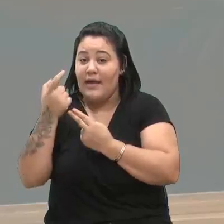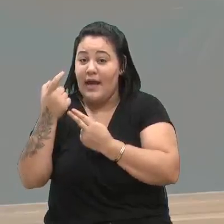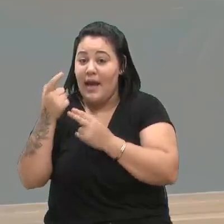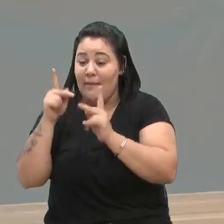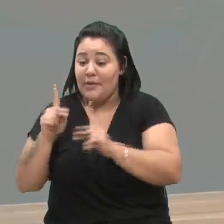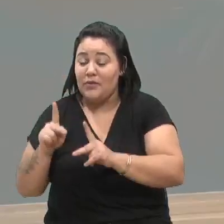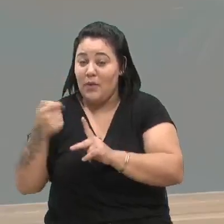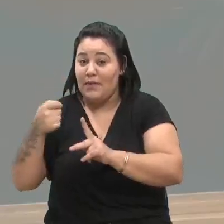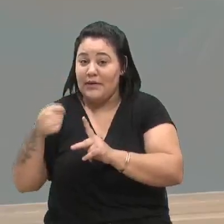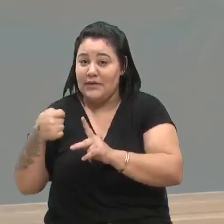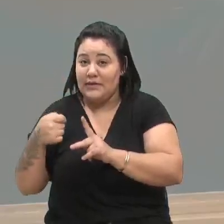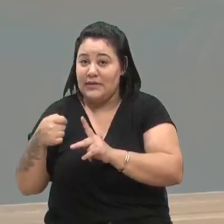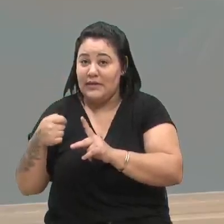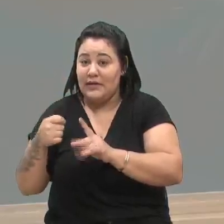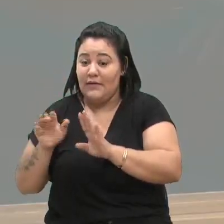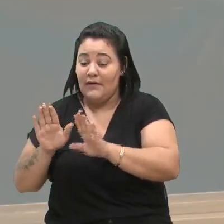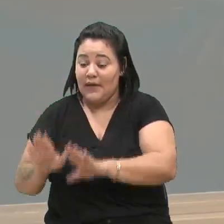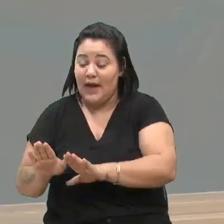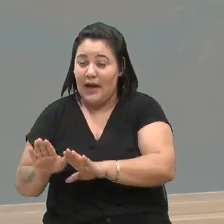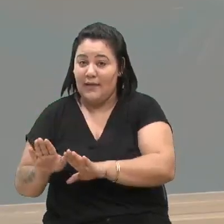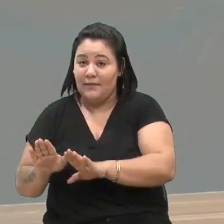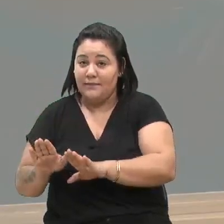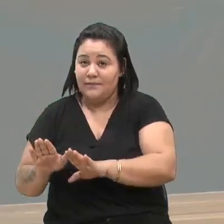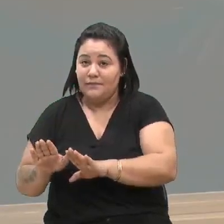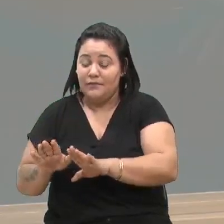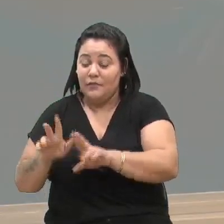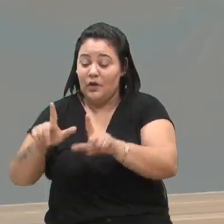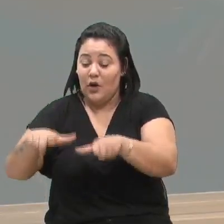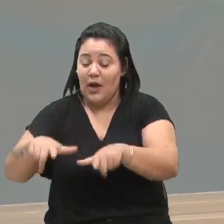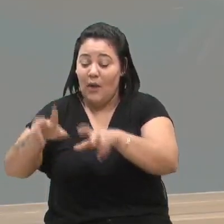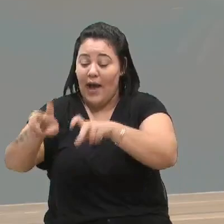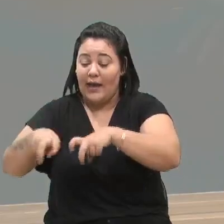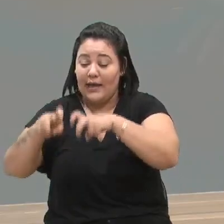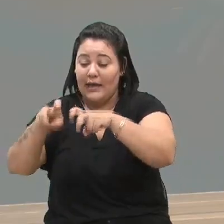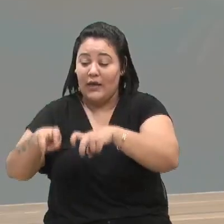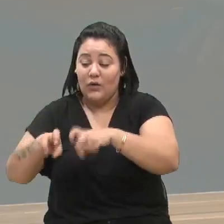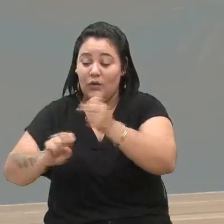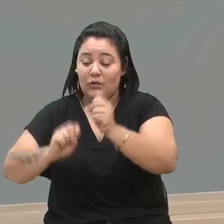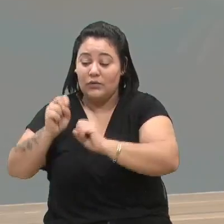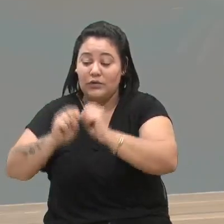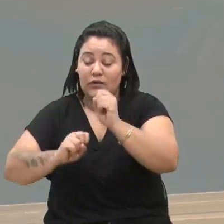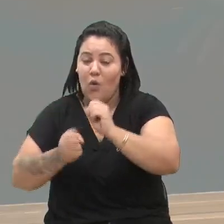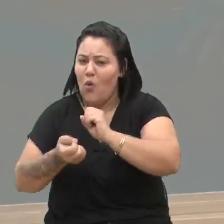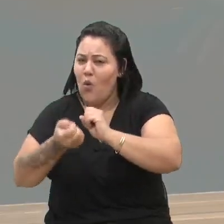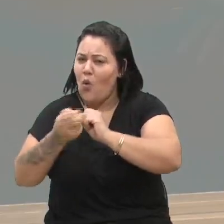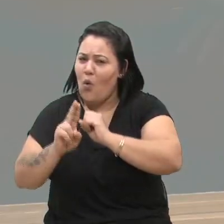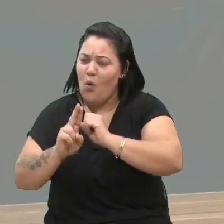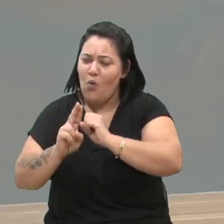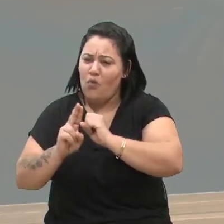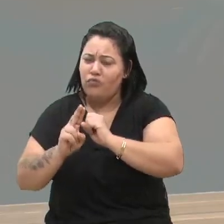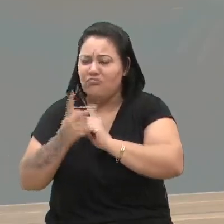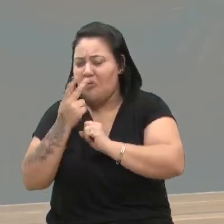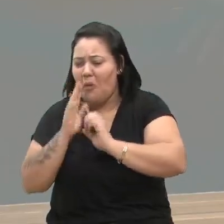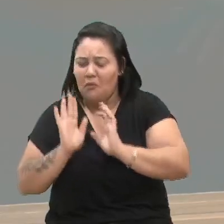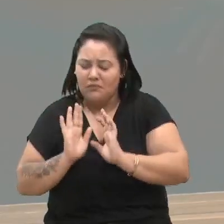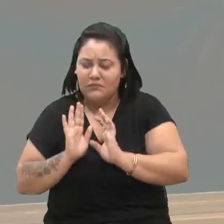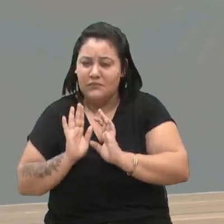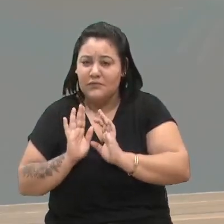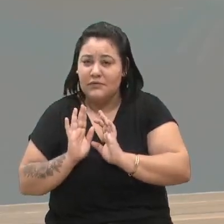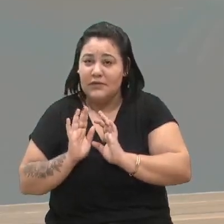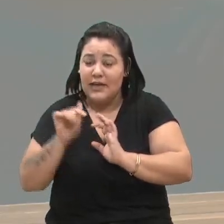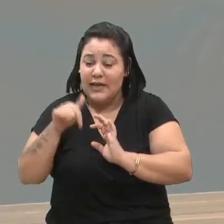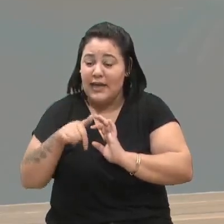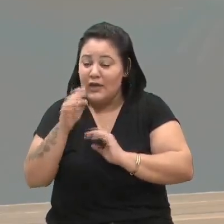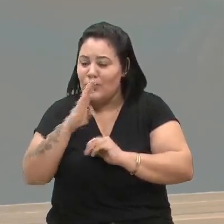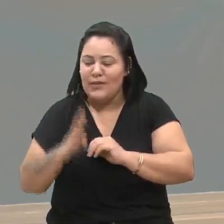ou em colônias agrícolas, industriais ou similares, coisa que quase não existe no